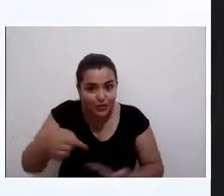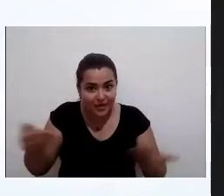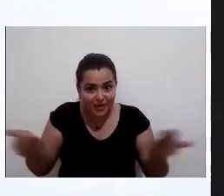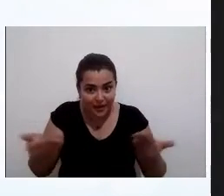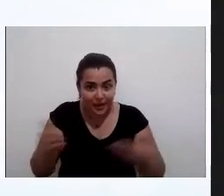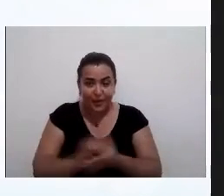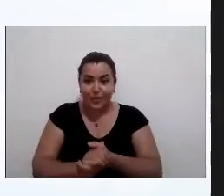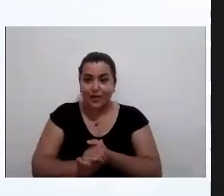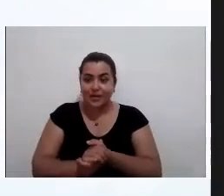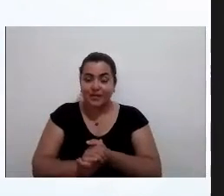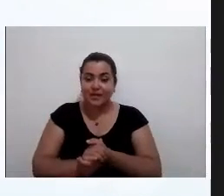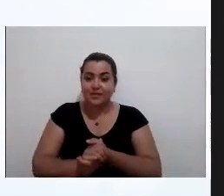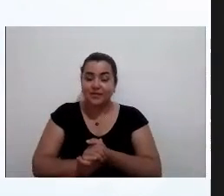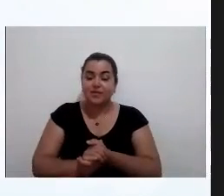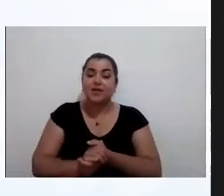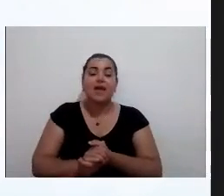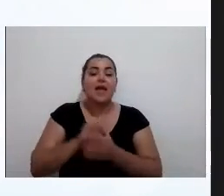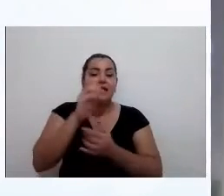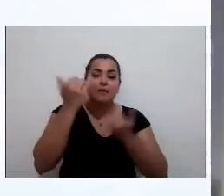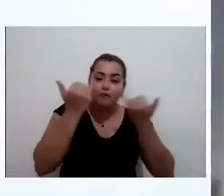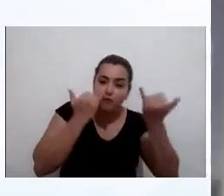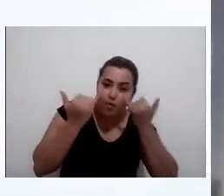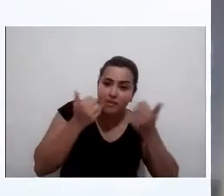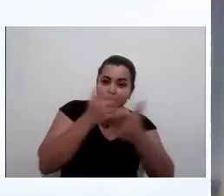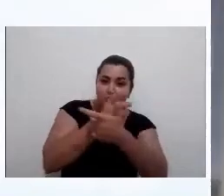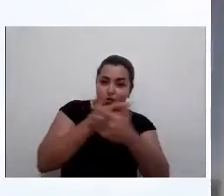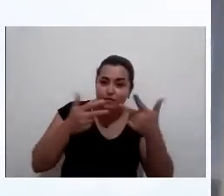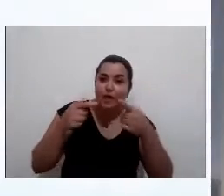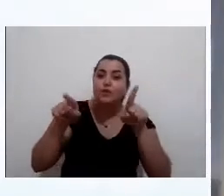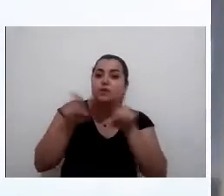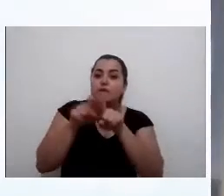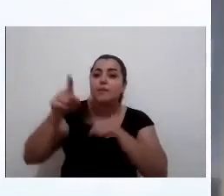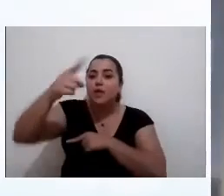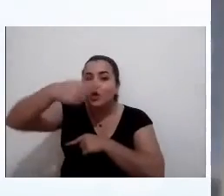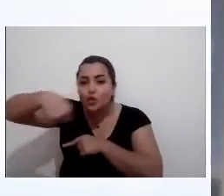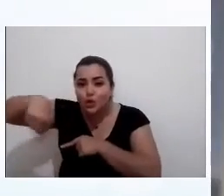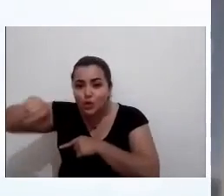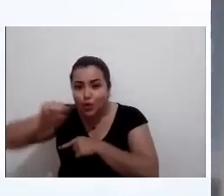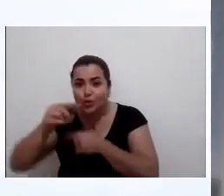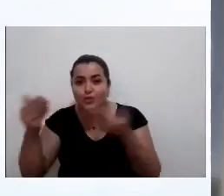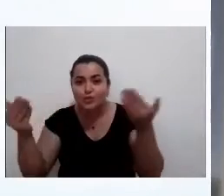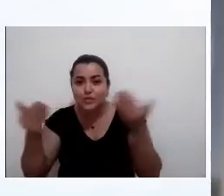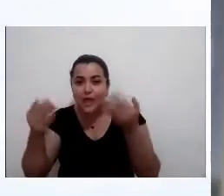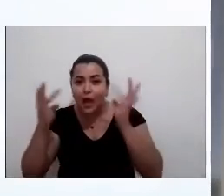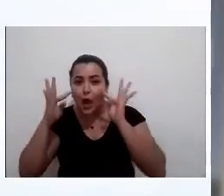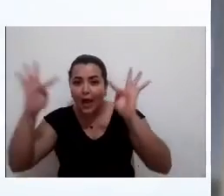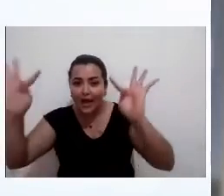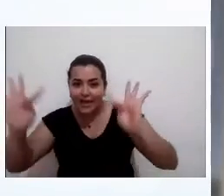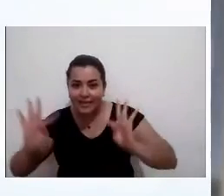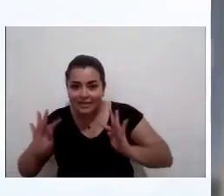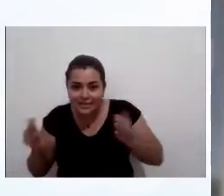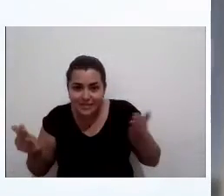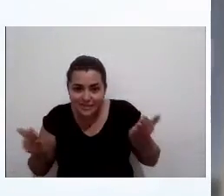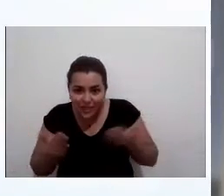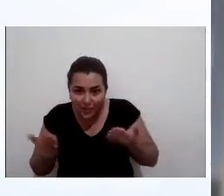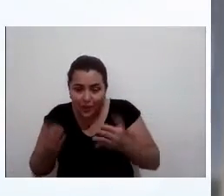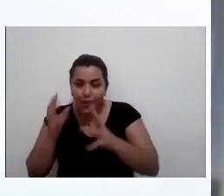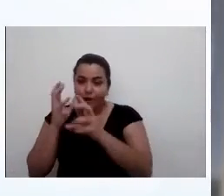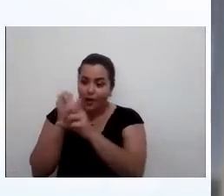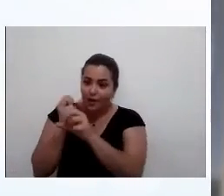riquíssima em conteúdo, informações, e os trabalhadores, todos nós temos uma audiência composta